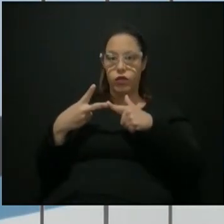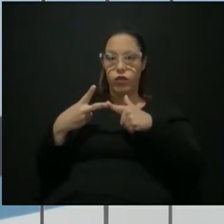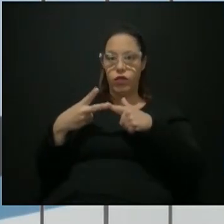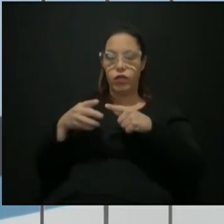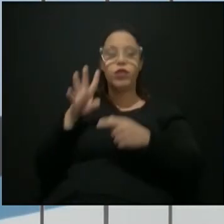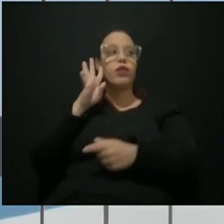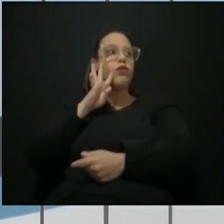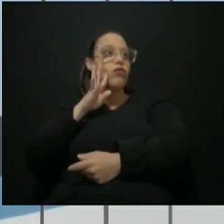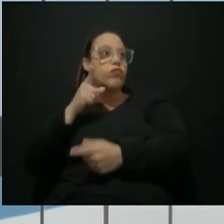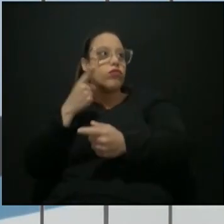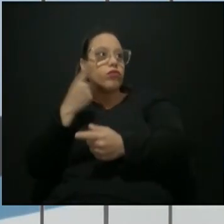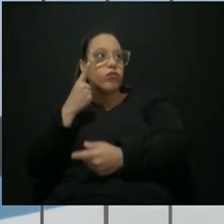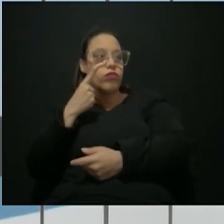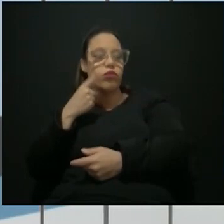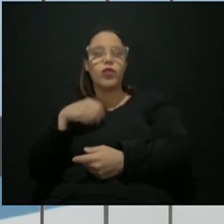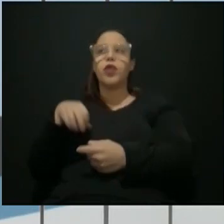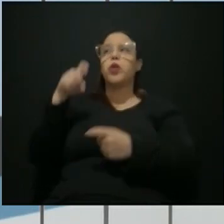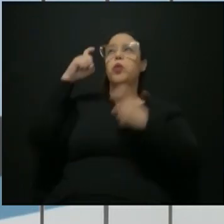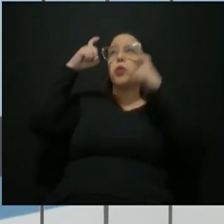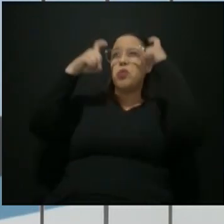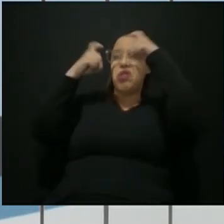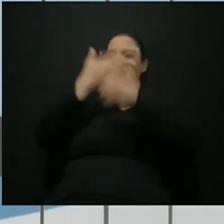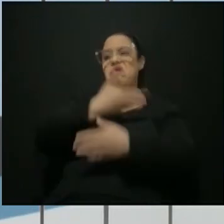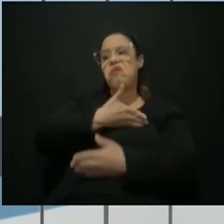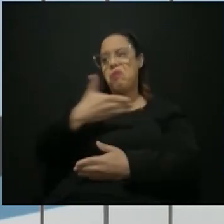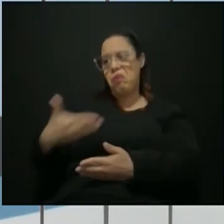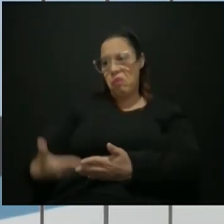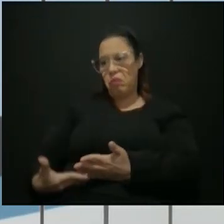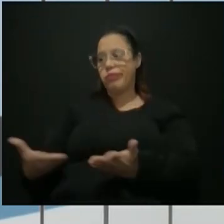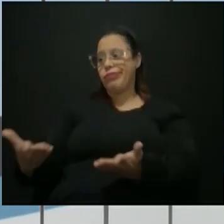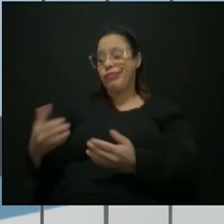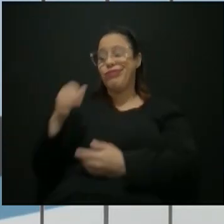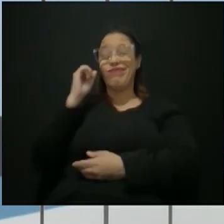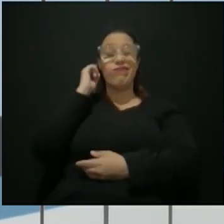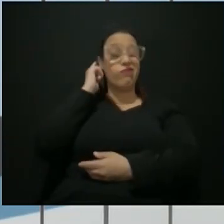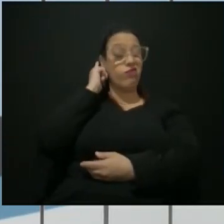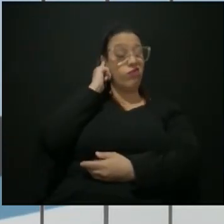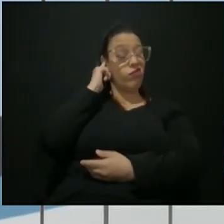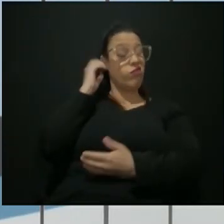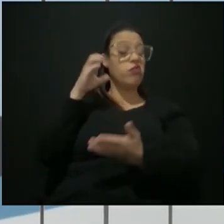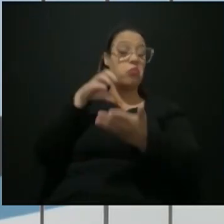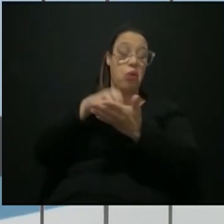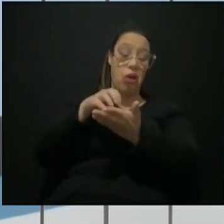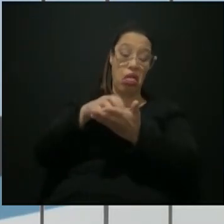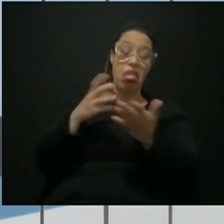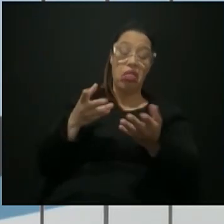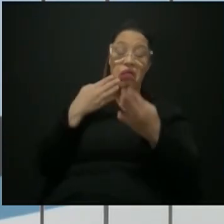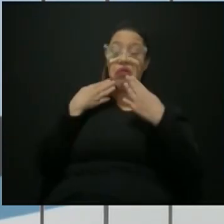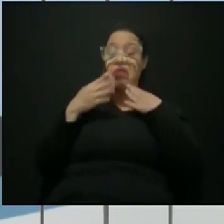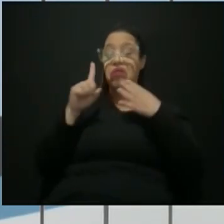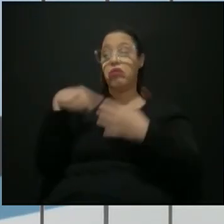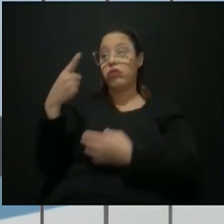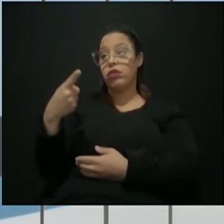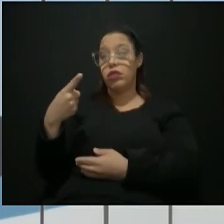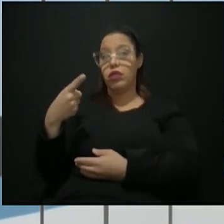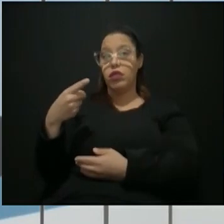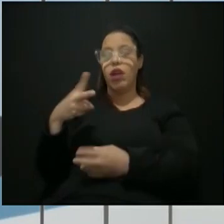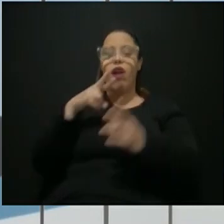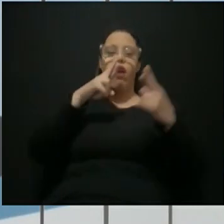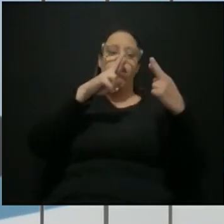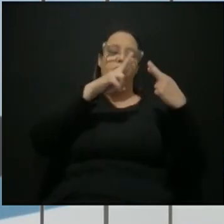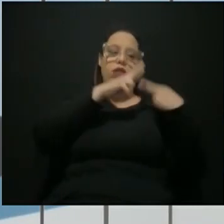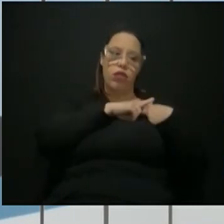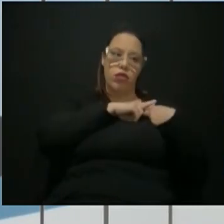preocupação pública com esse fato, né, que eu acho que é o ponto central do debate, e o outro é o nível de responsabilização dos